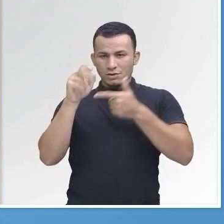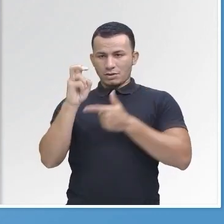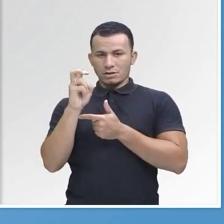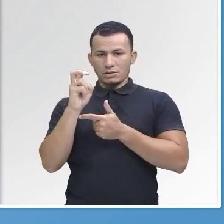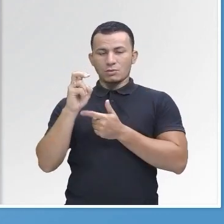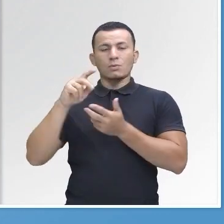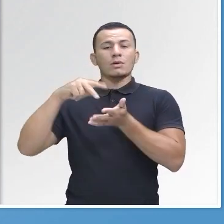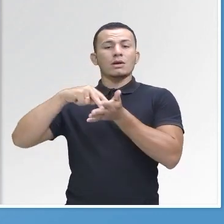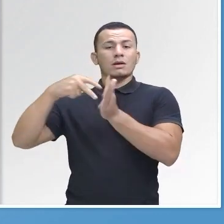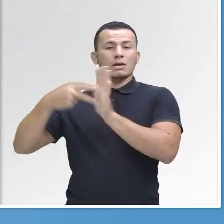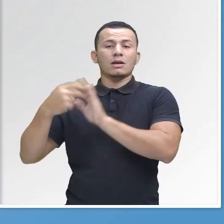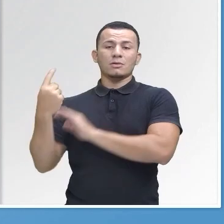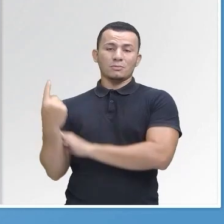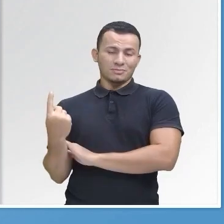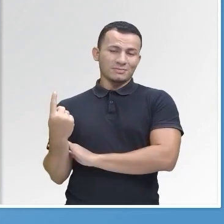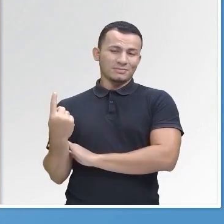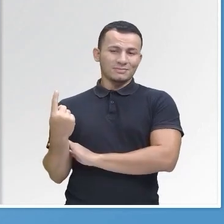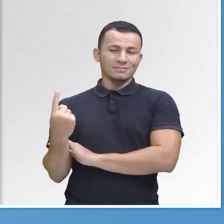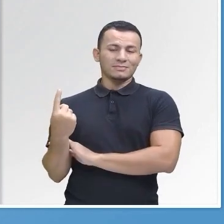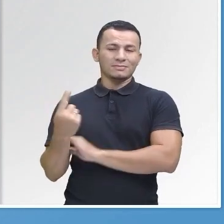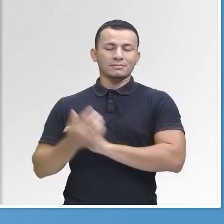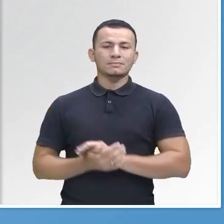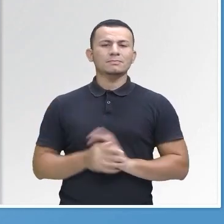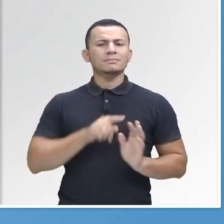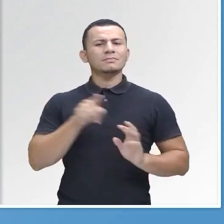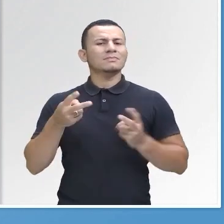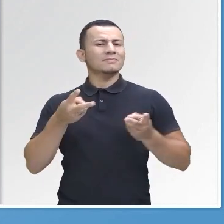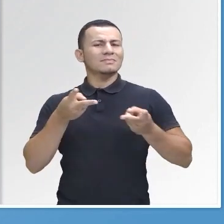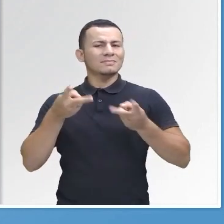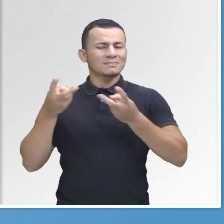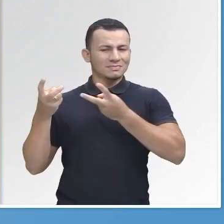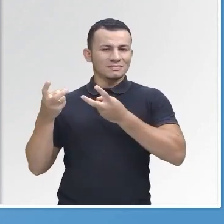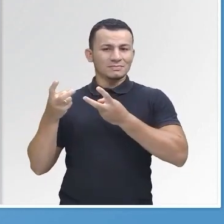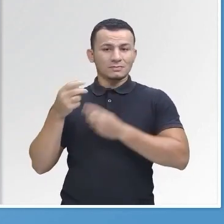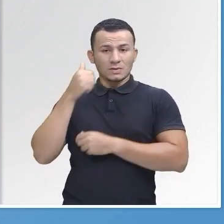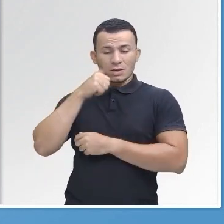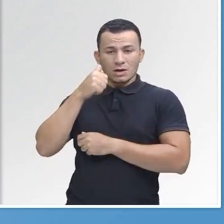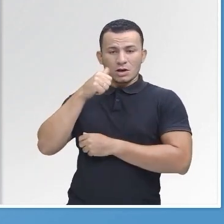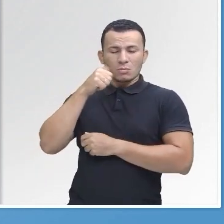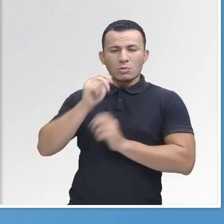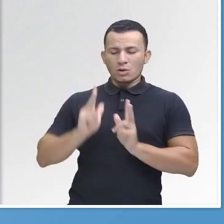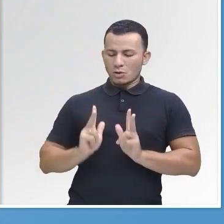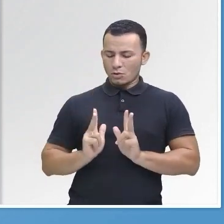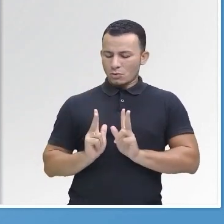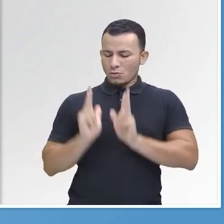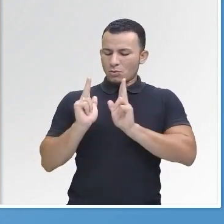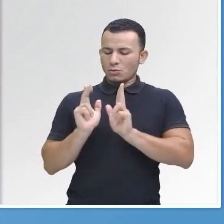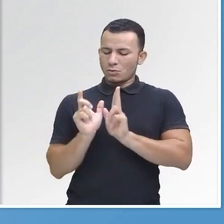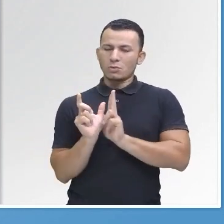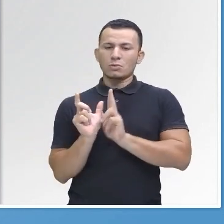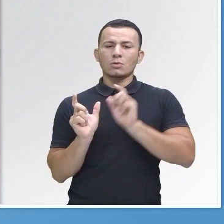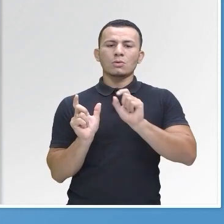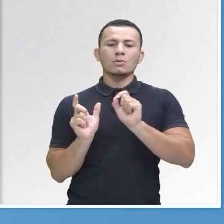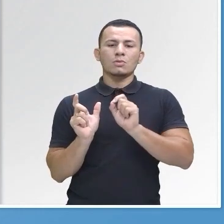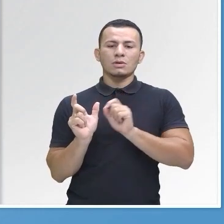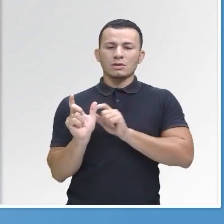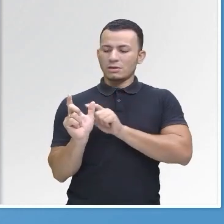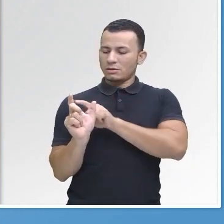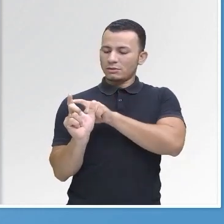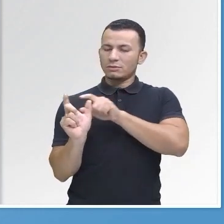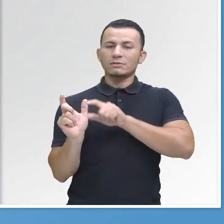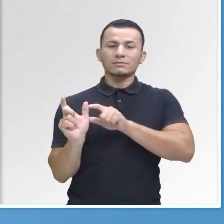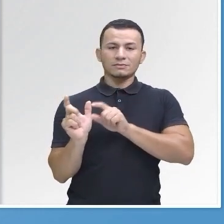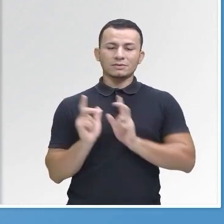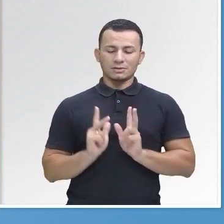Muito bem. Então, olha aí, ó. Percebam o seguinte, que a Maria cortou exatamente o quê? Esse pedacinho aqui da corda,